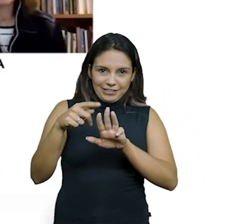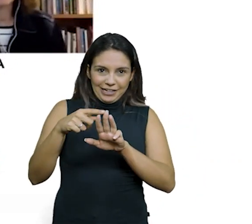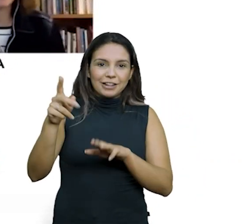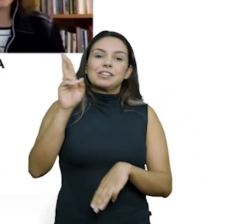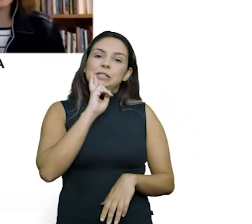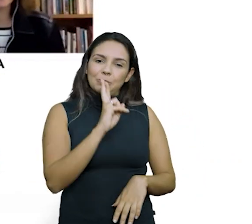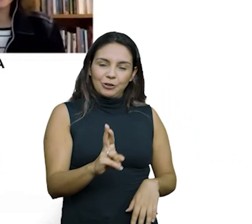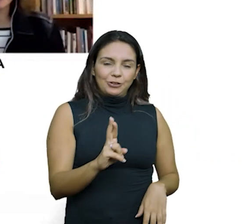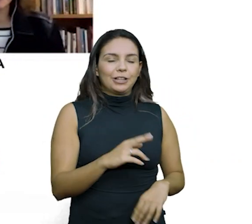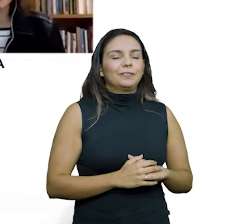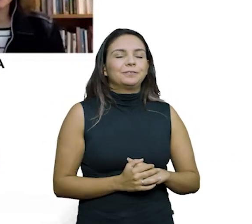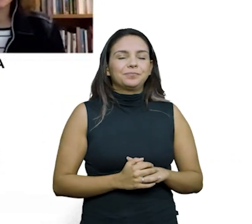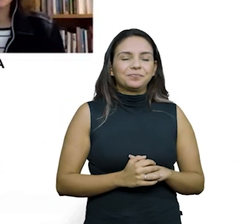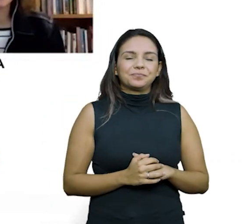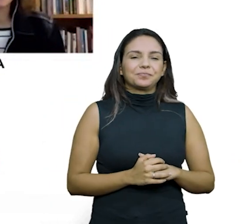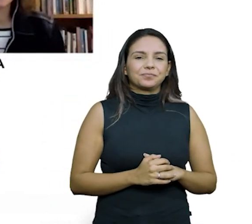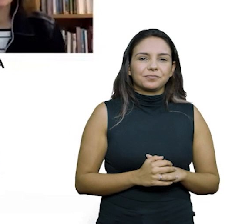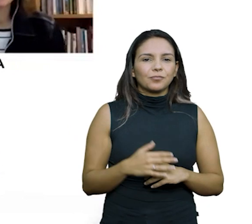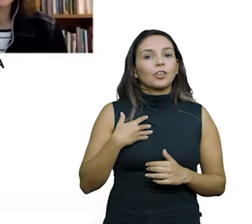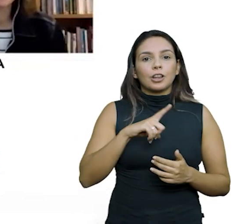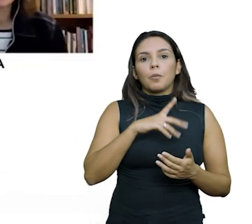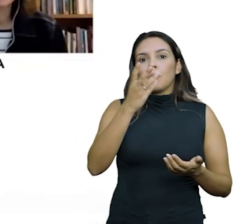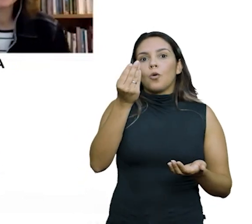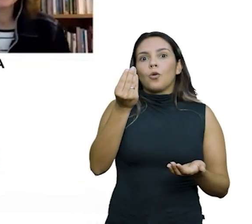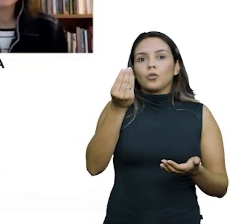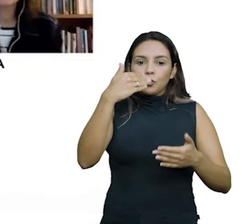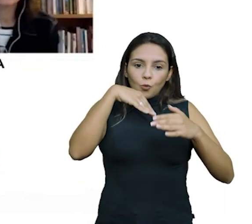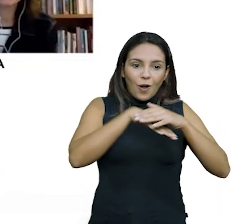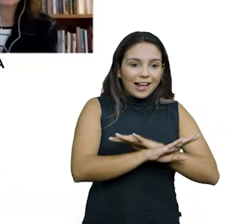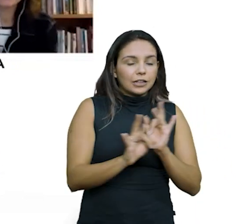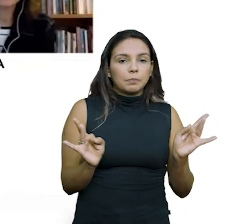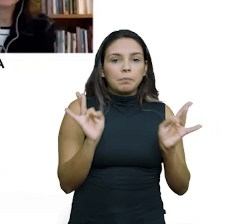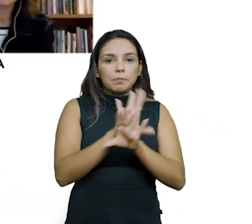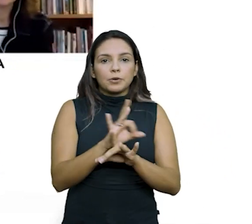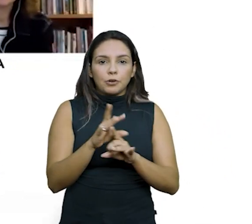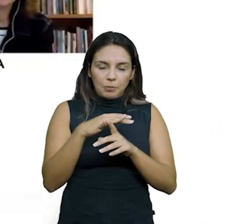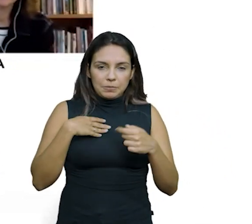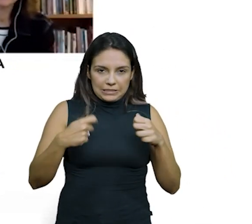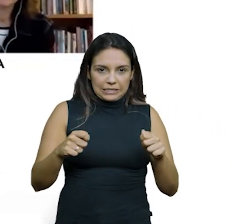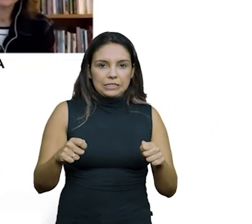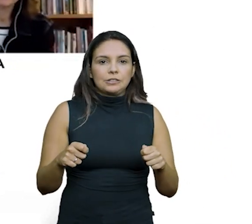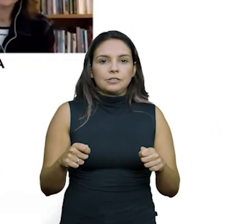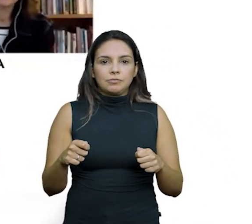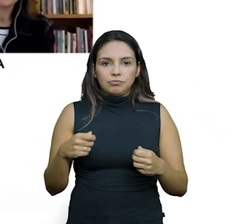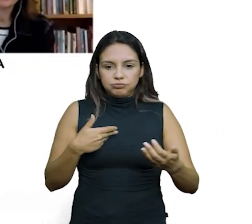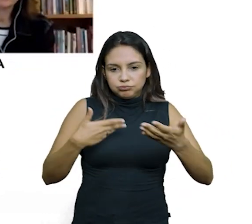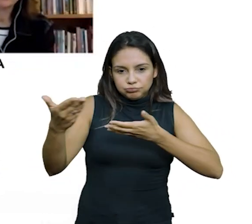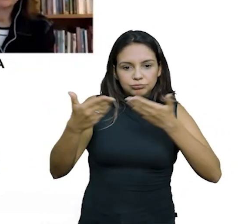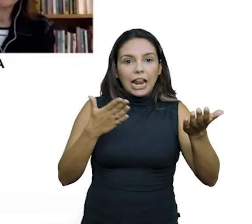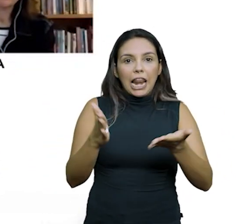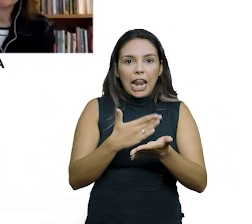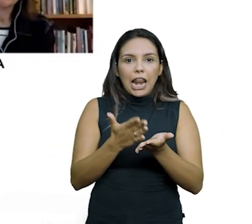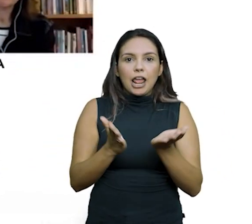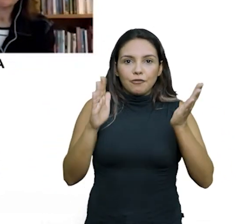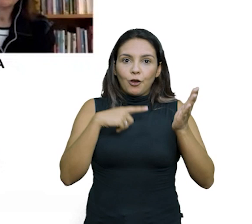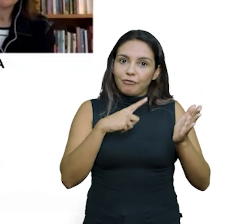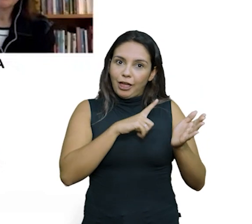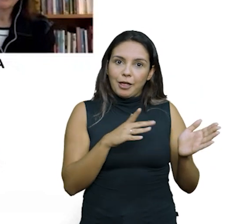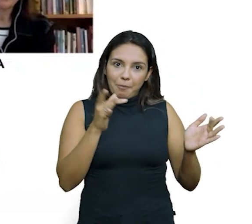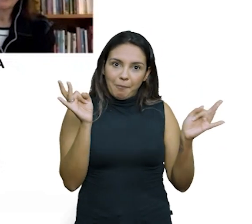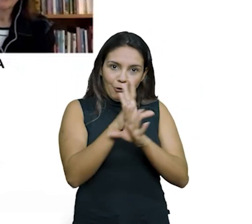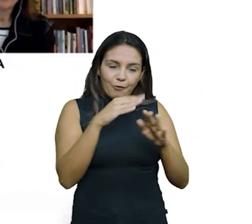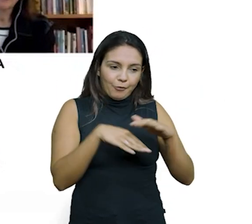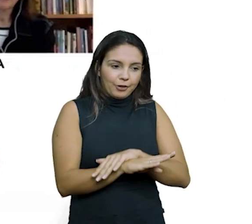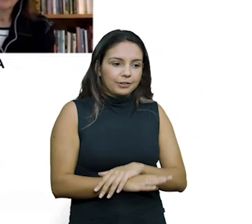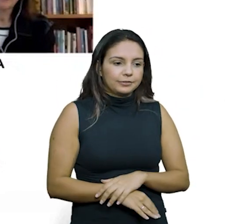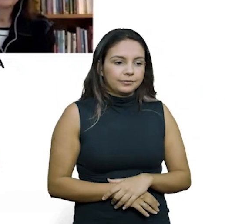França eu até falei com o França recentemente, eu tô com muita coisa pronta. Tô precisando mesmo pôr para circular algum livro. Passou da